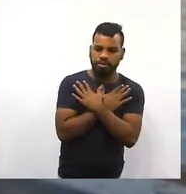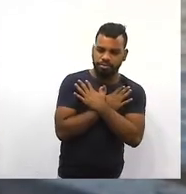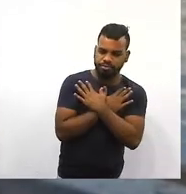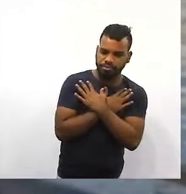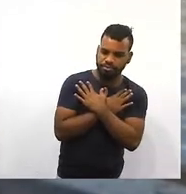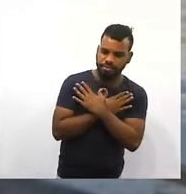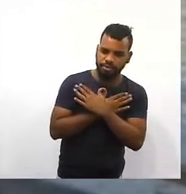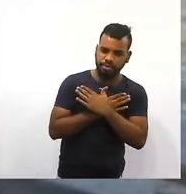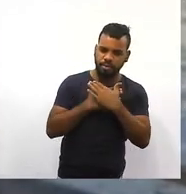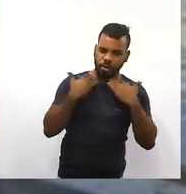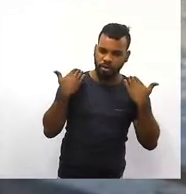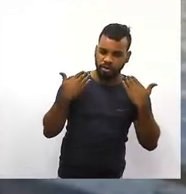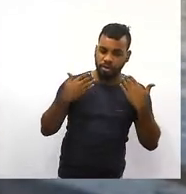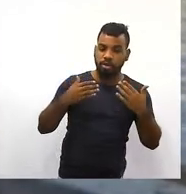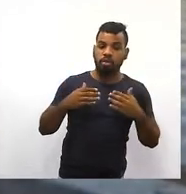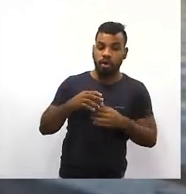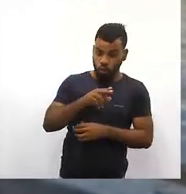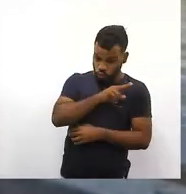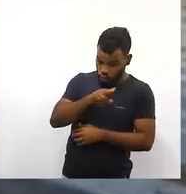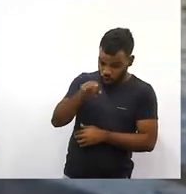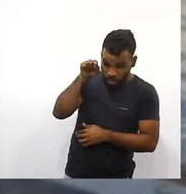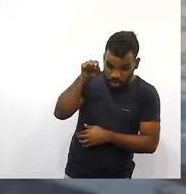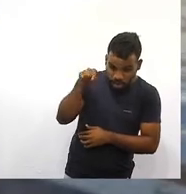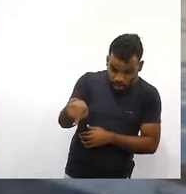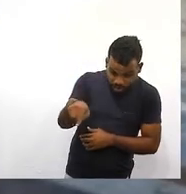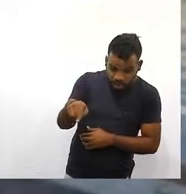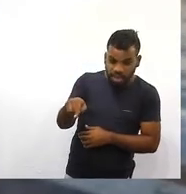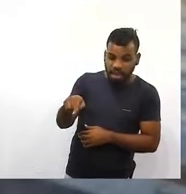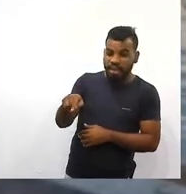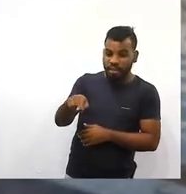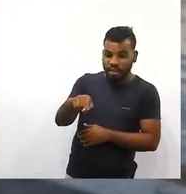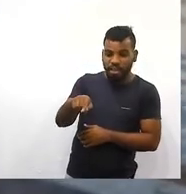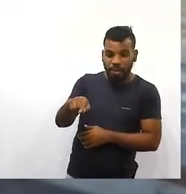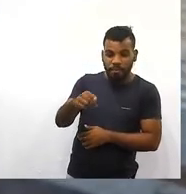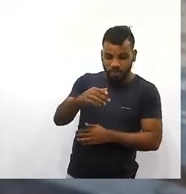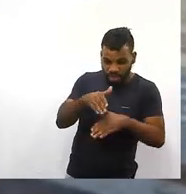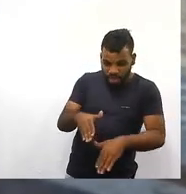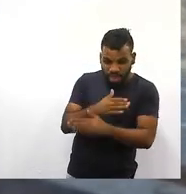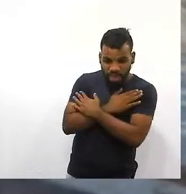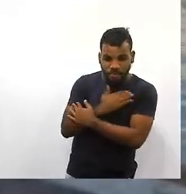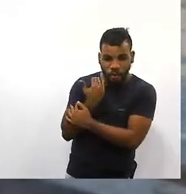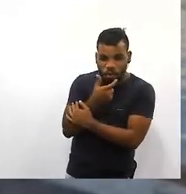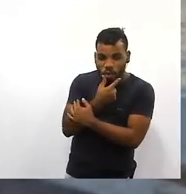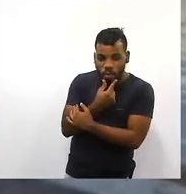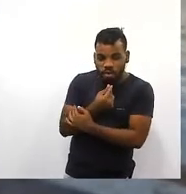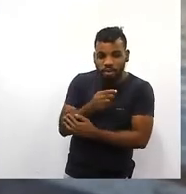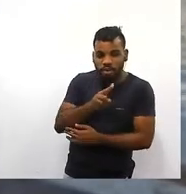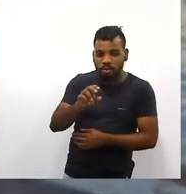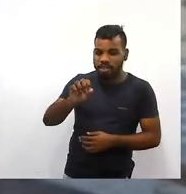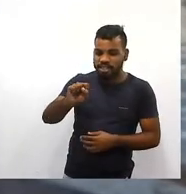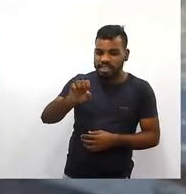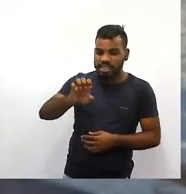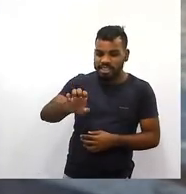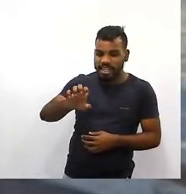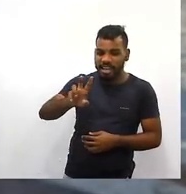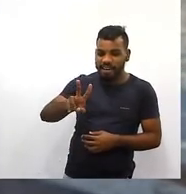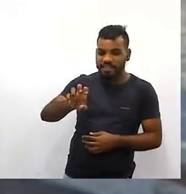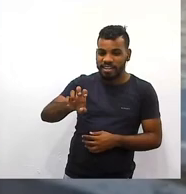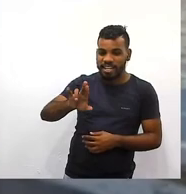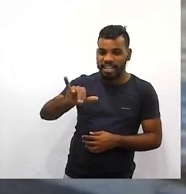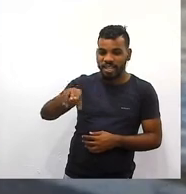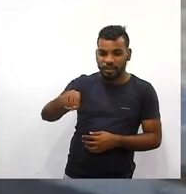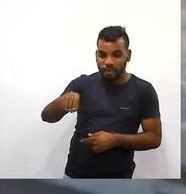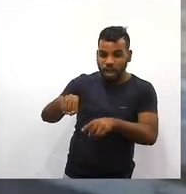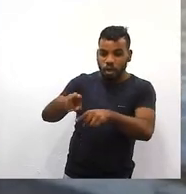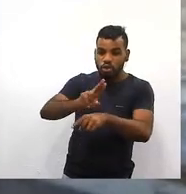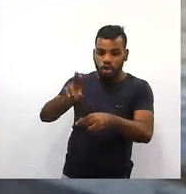do defunto que aquelas pessoas carregam é Severino. Ou seja, o nome do próprio personagem.